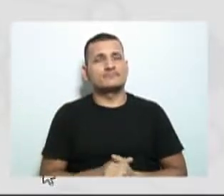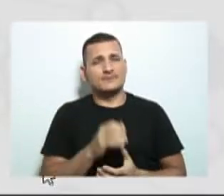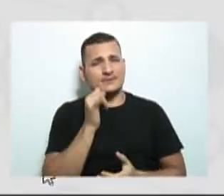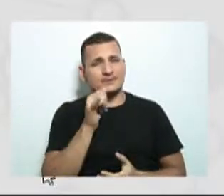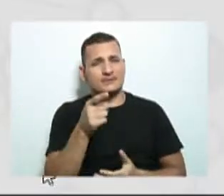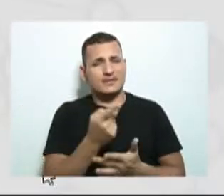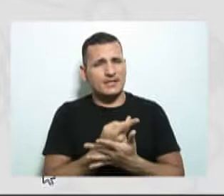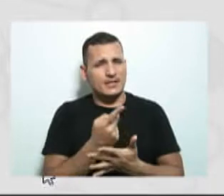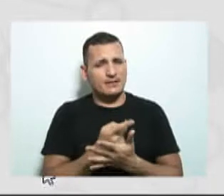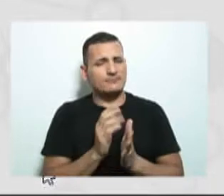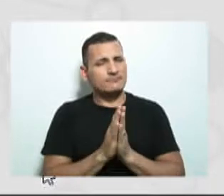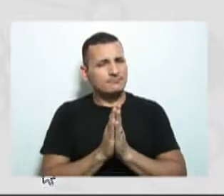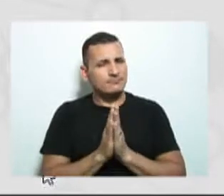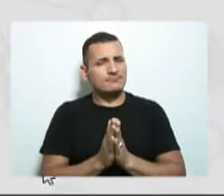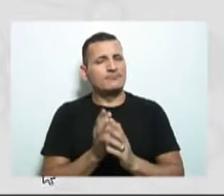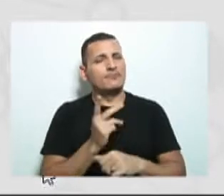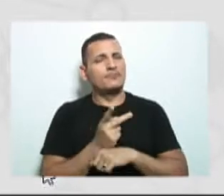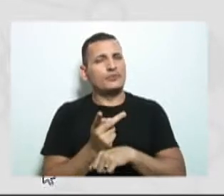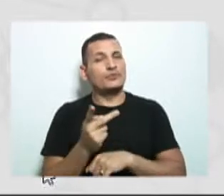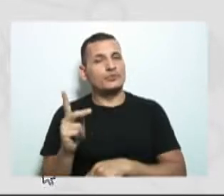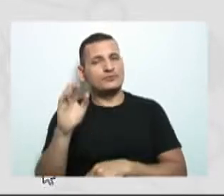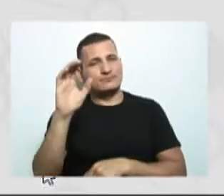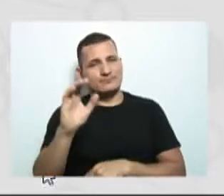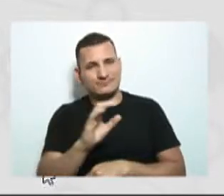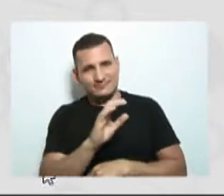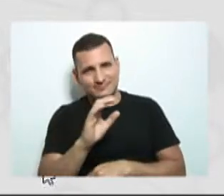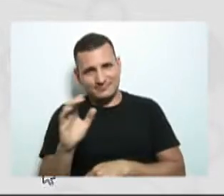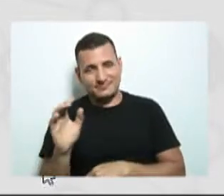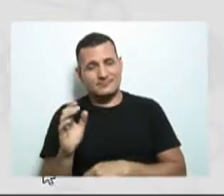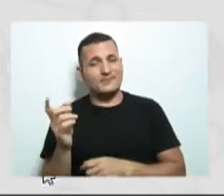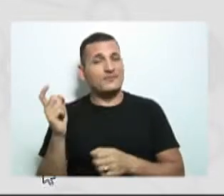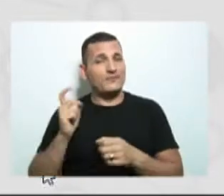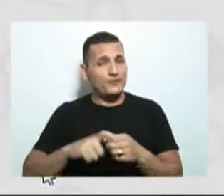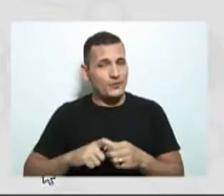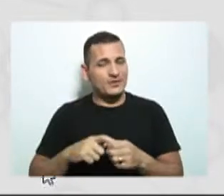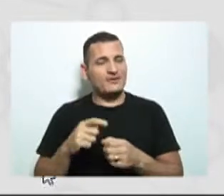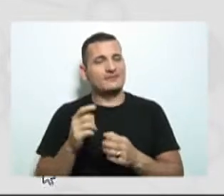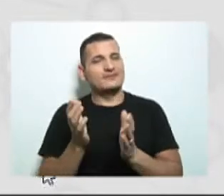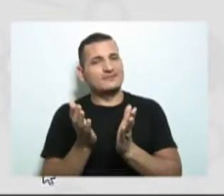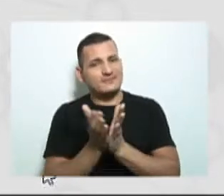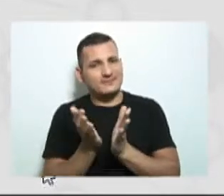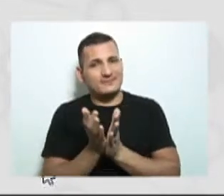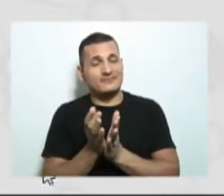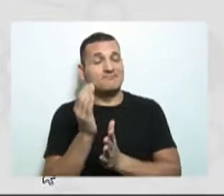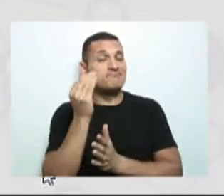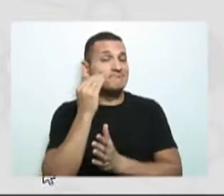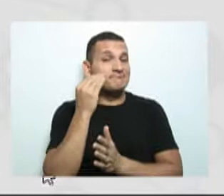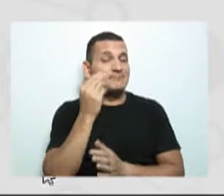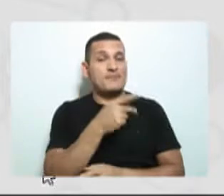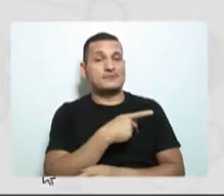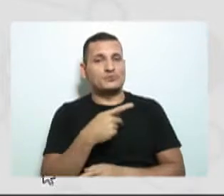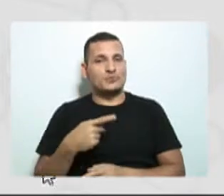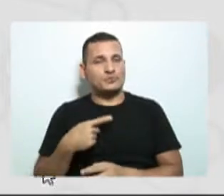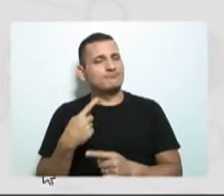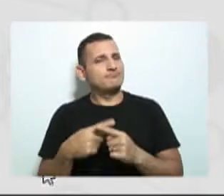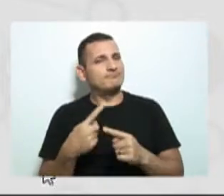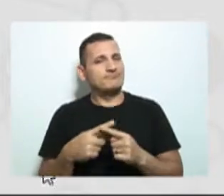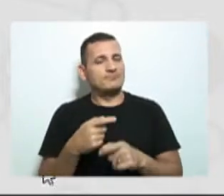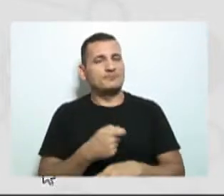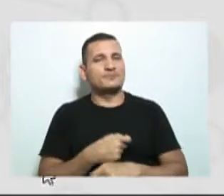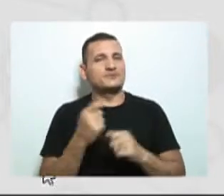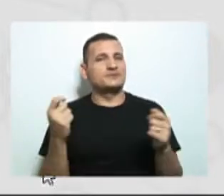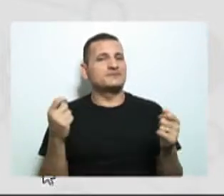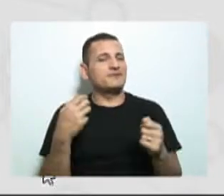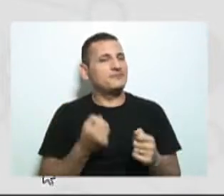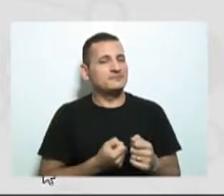favor, procure lá a sua paróquia, volte para a catequese, para a escola dominical, né? Veja com seu pastor, por favor, porque é inadmissível não